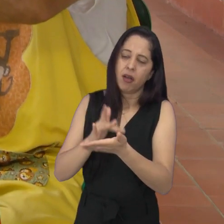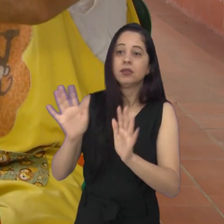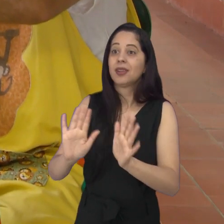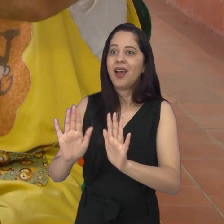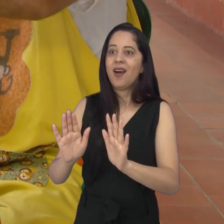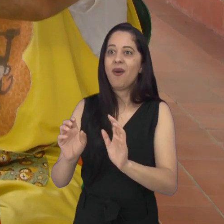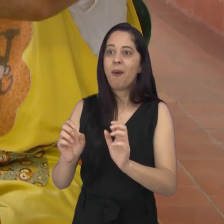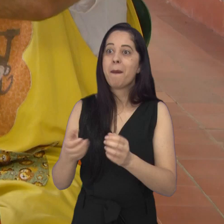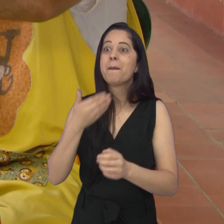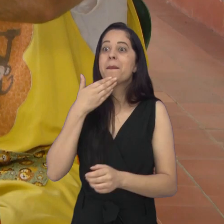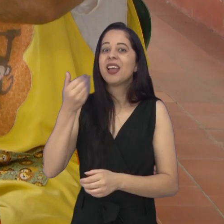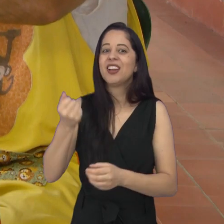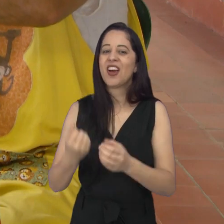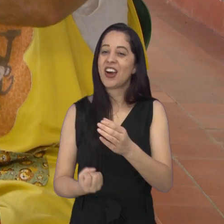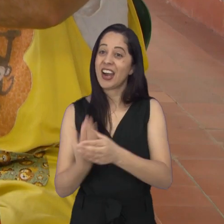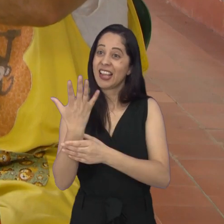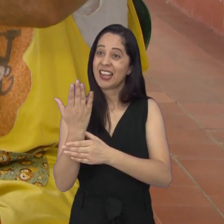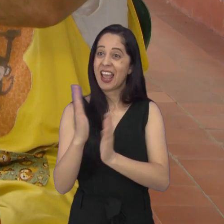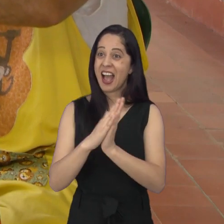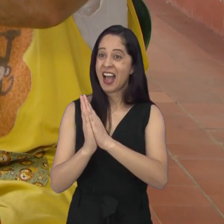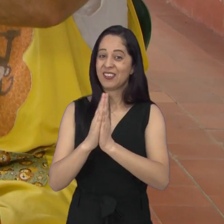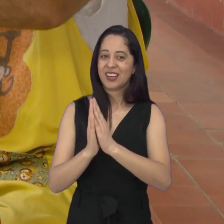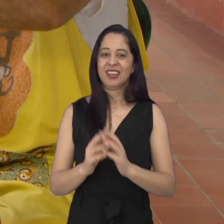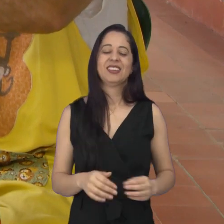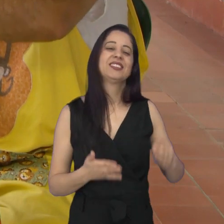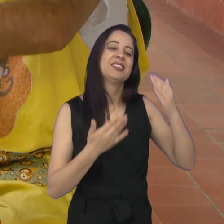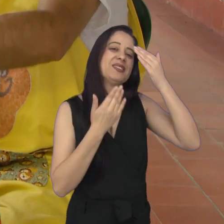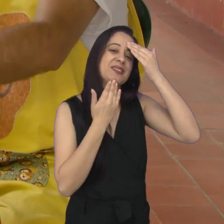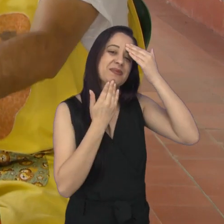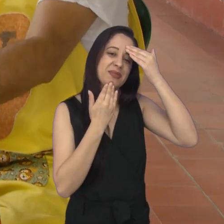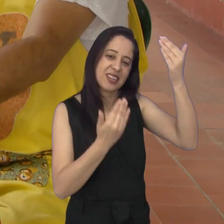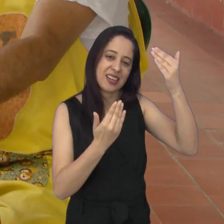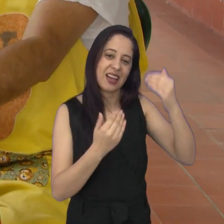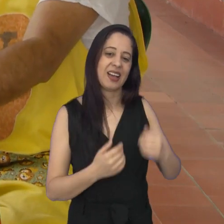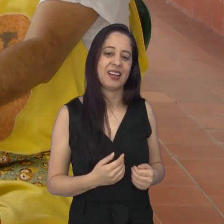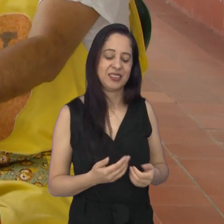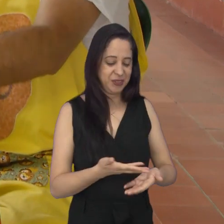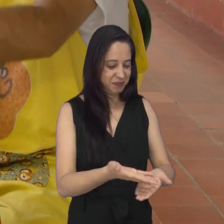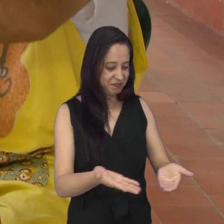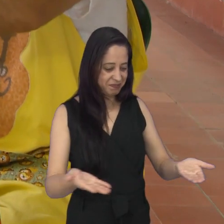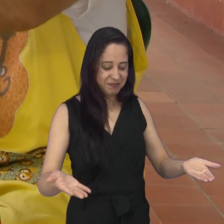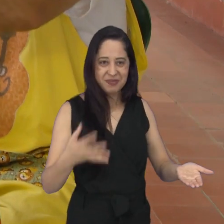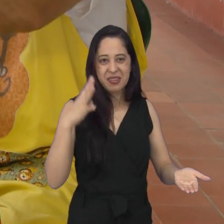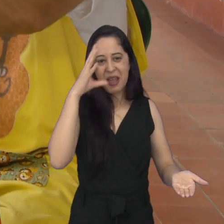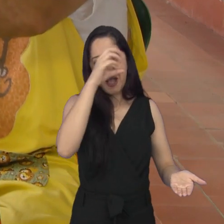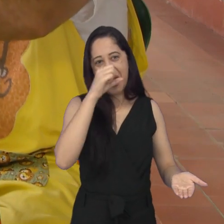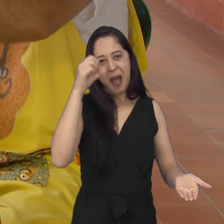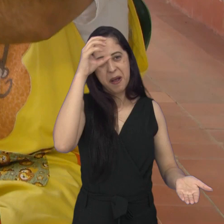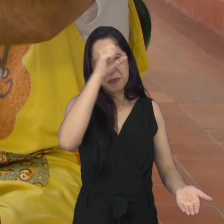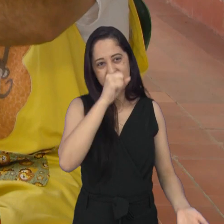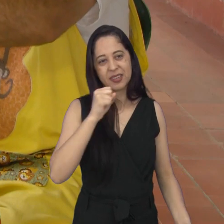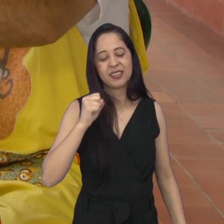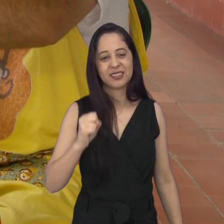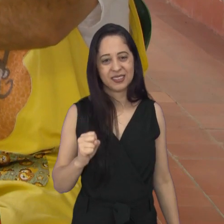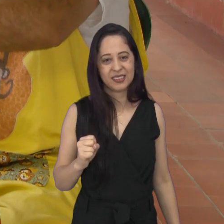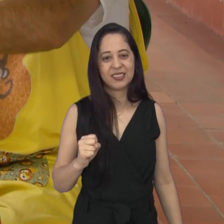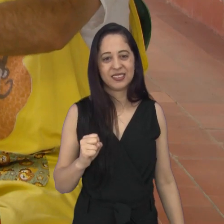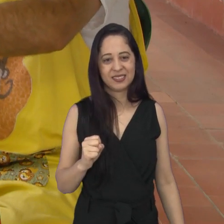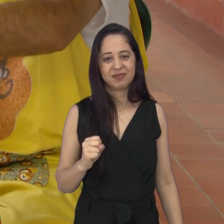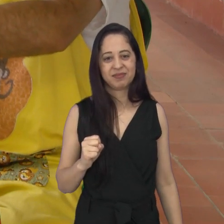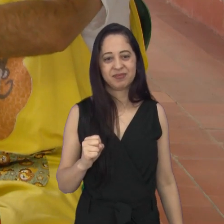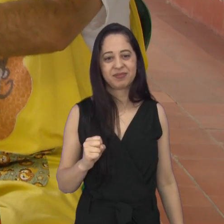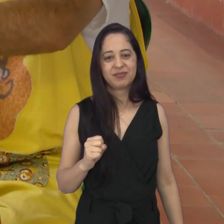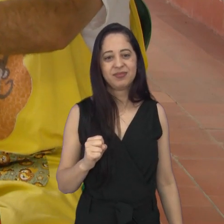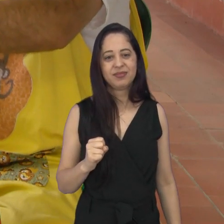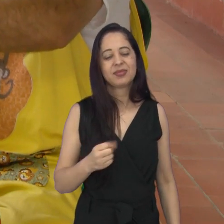você pode criar a sua própria história. Né? Eu agradeço muito todo o aprendizado, todo o conteúdo passado para a